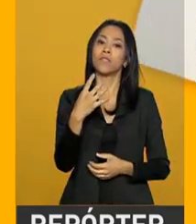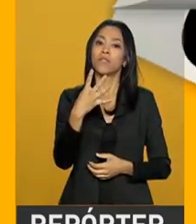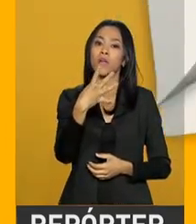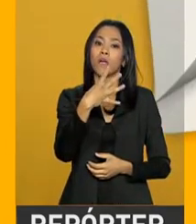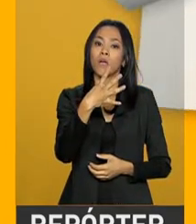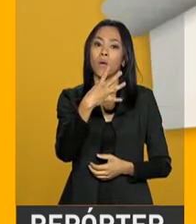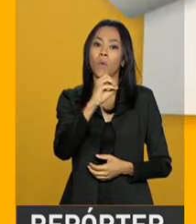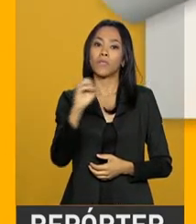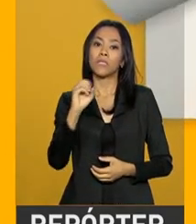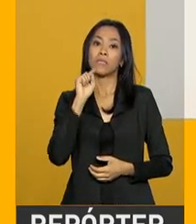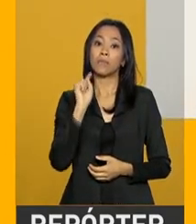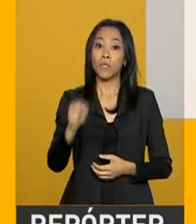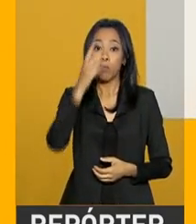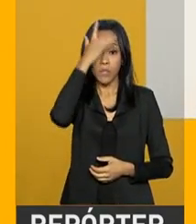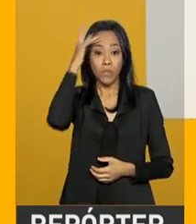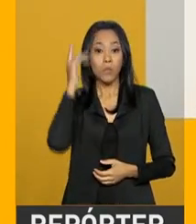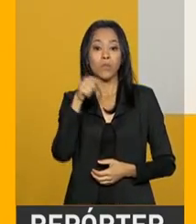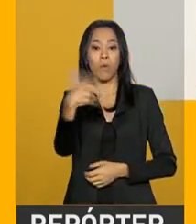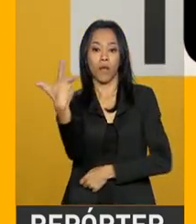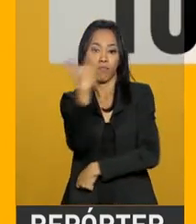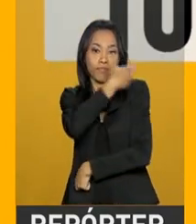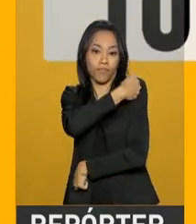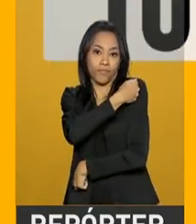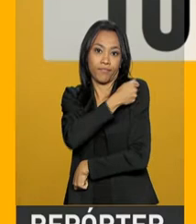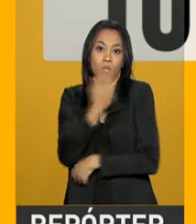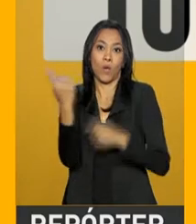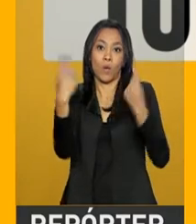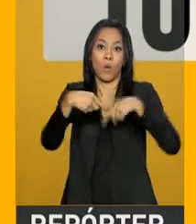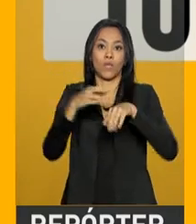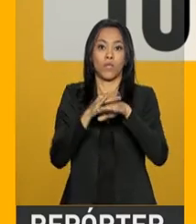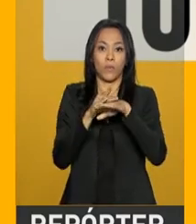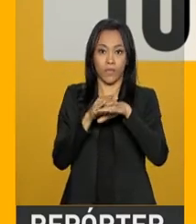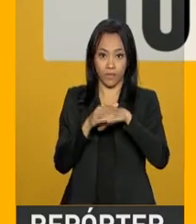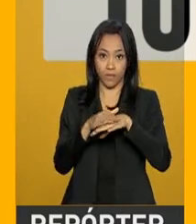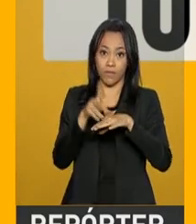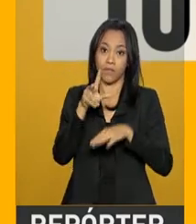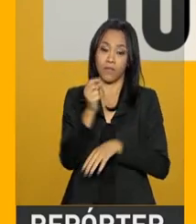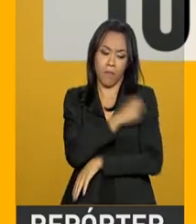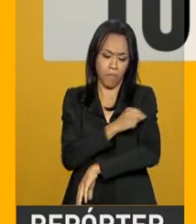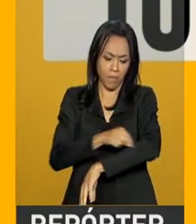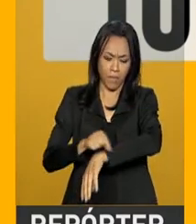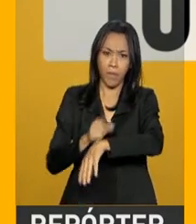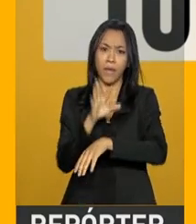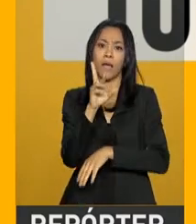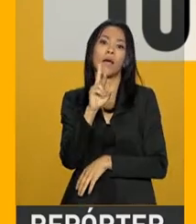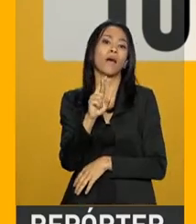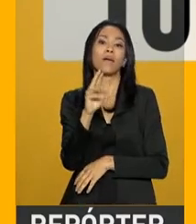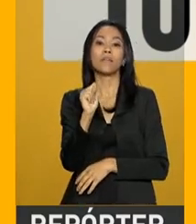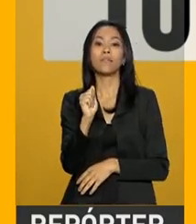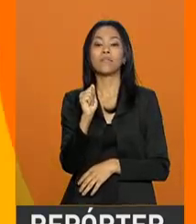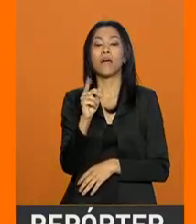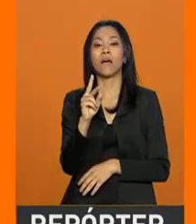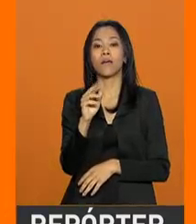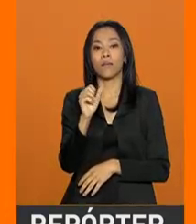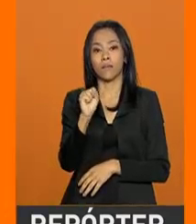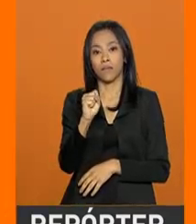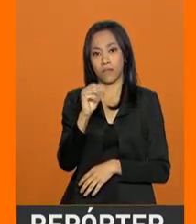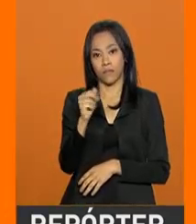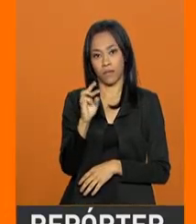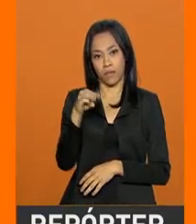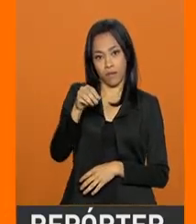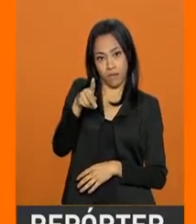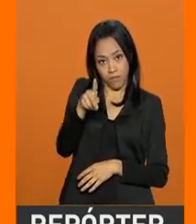de roraima para receber a vacina contra o sarampo são brasileiros e imigrantes venezuelanos que podem ser